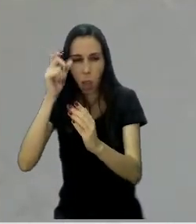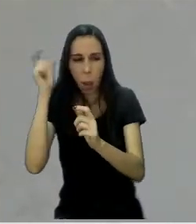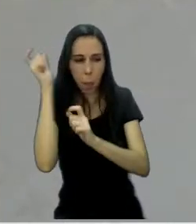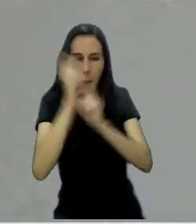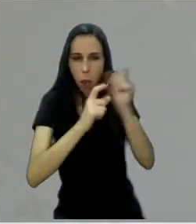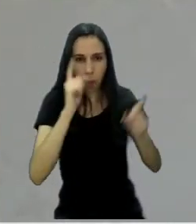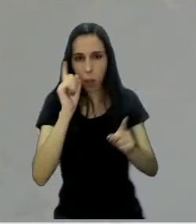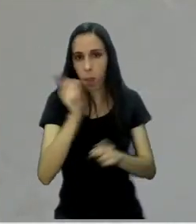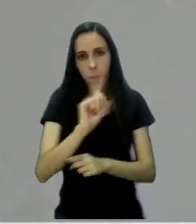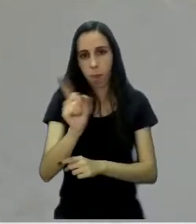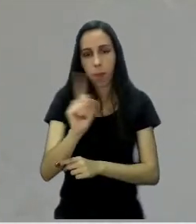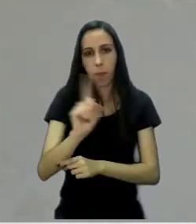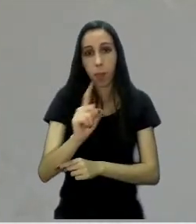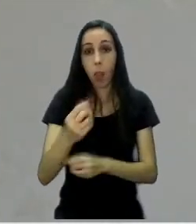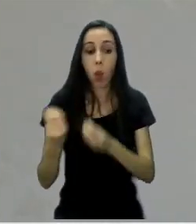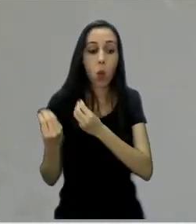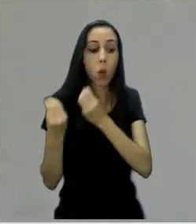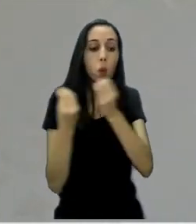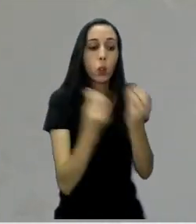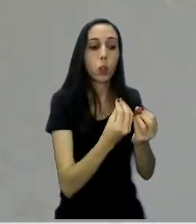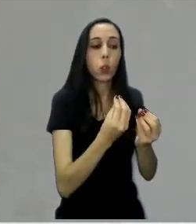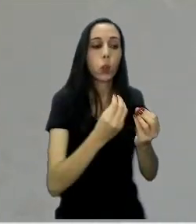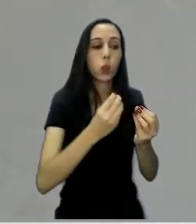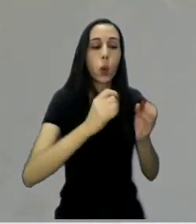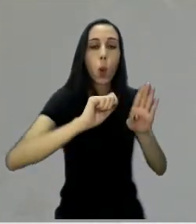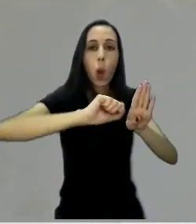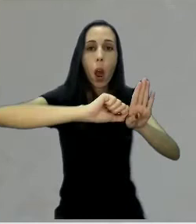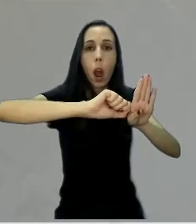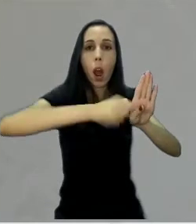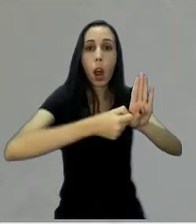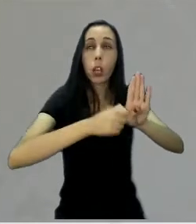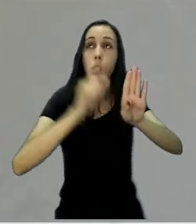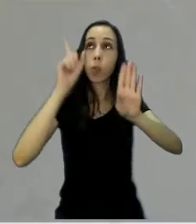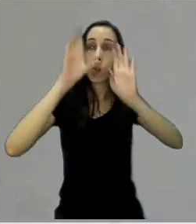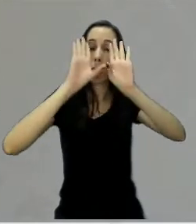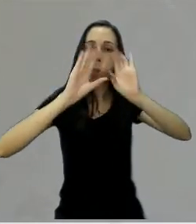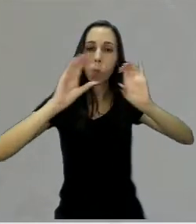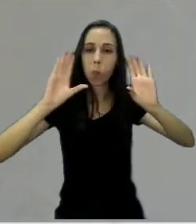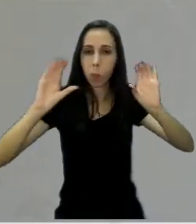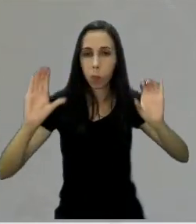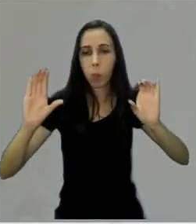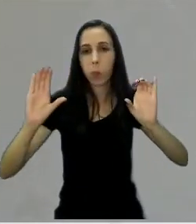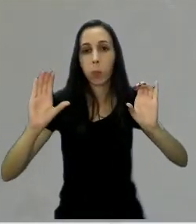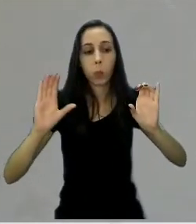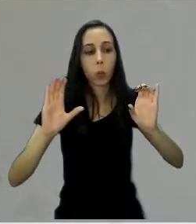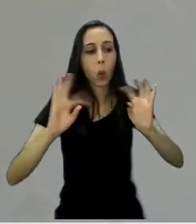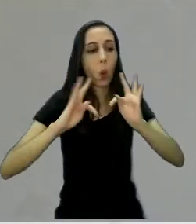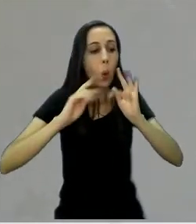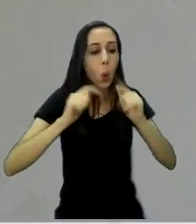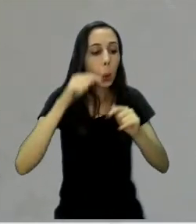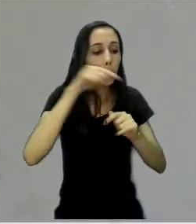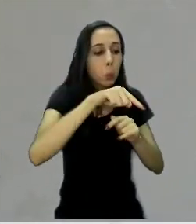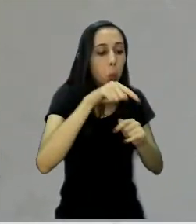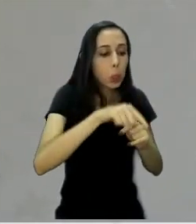ela. Eu te darei as chaves do reino dos céus.